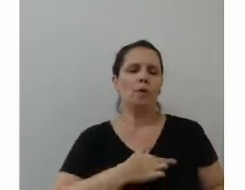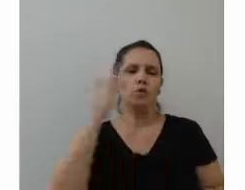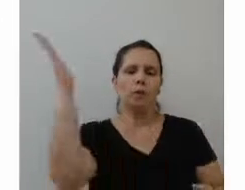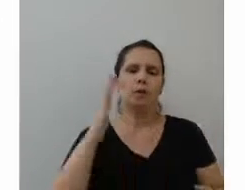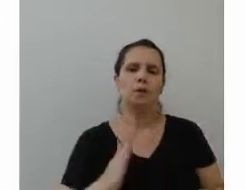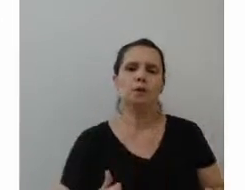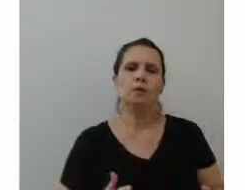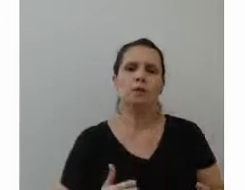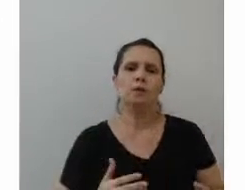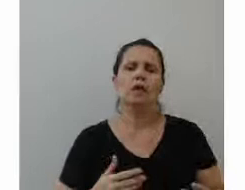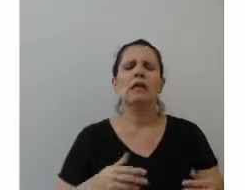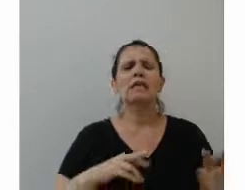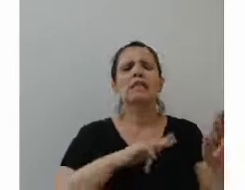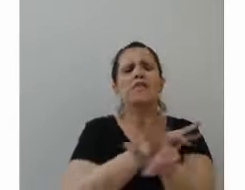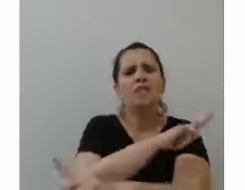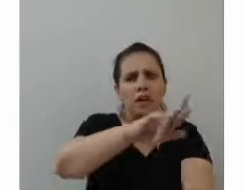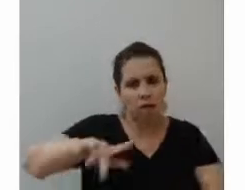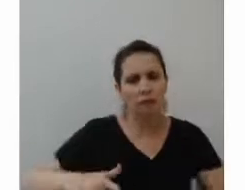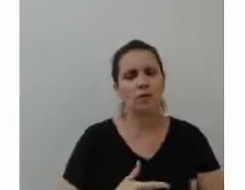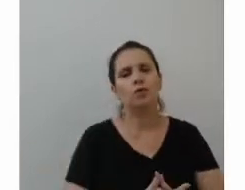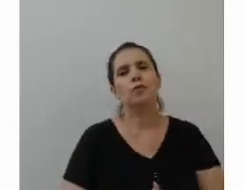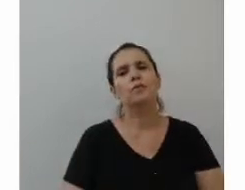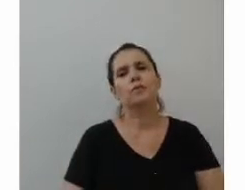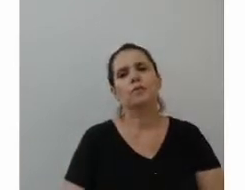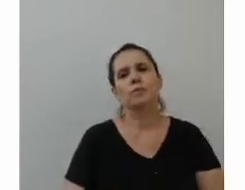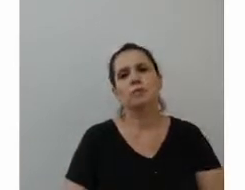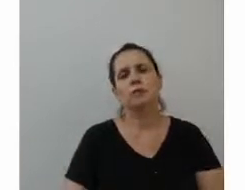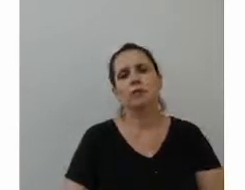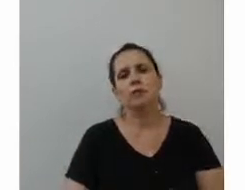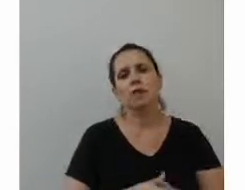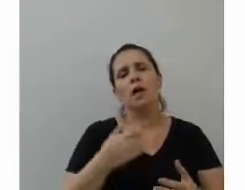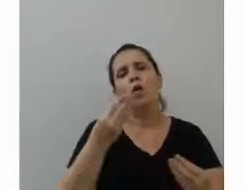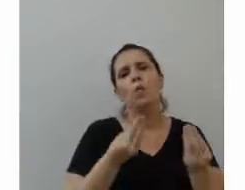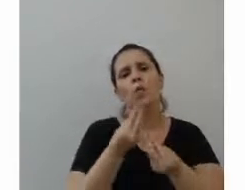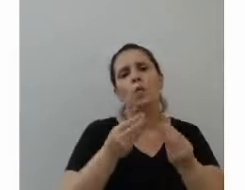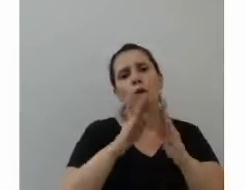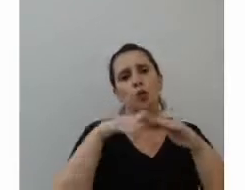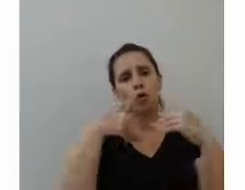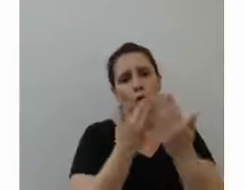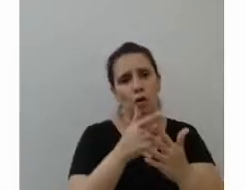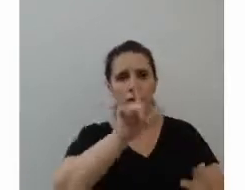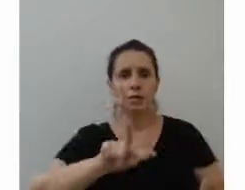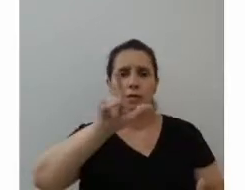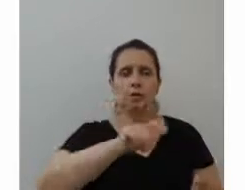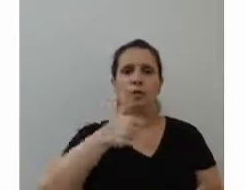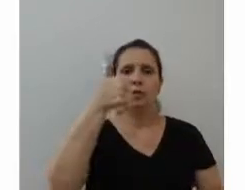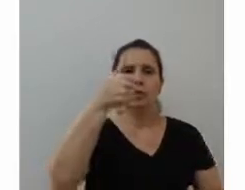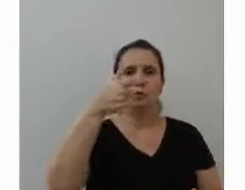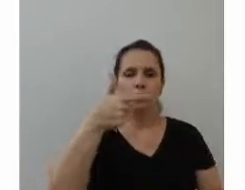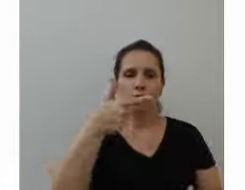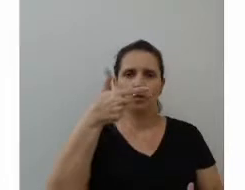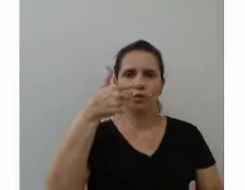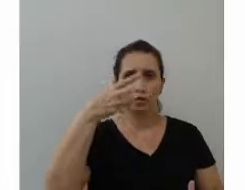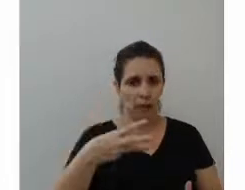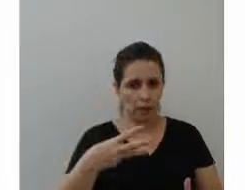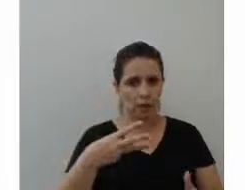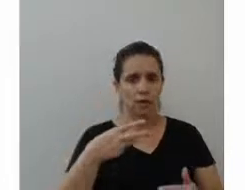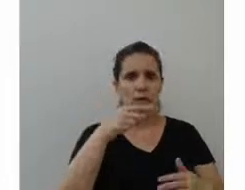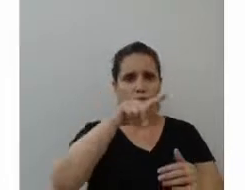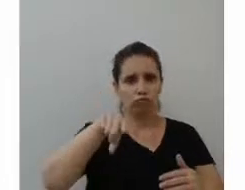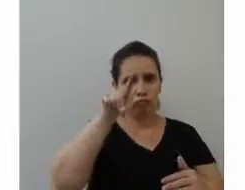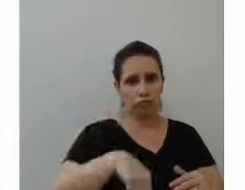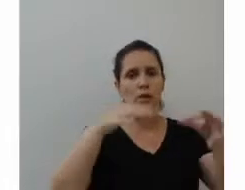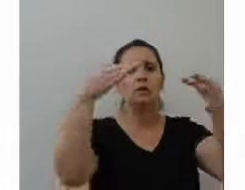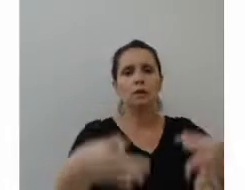características e estilos diversificados. Acerca dessa escola literária, e com base nos textos 1, 2 e 3, assinale a alternativa